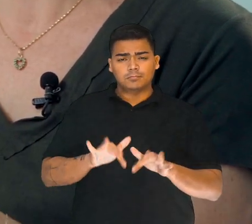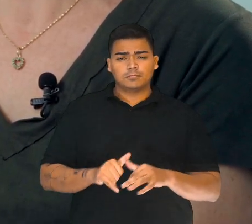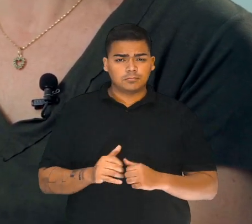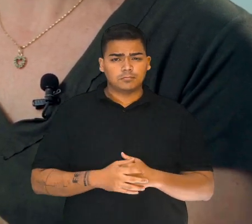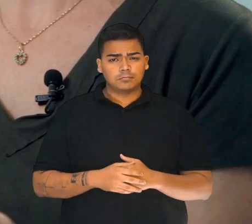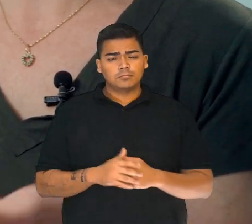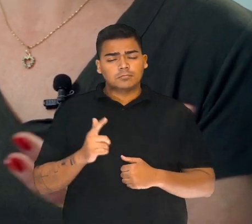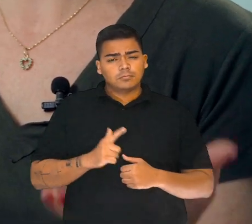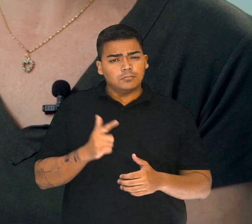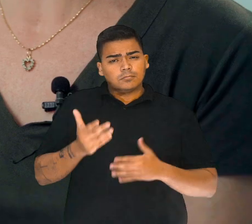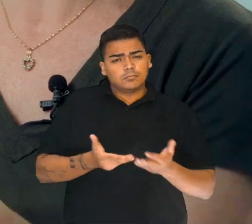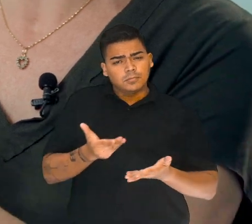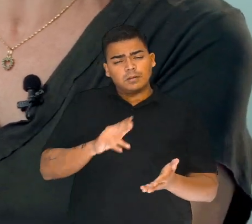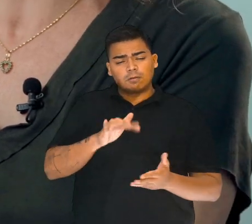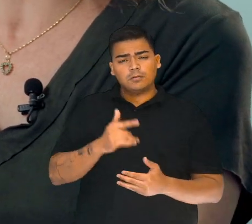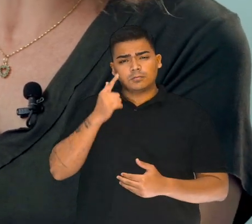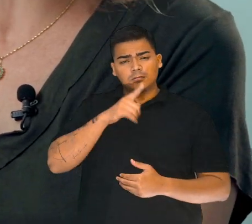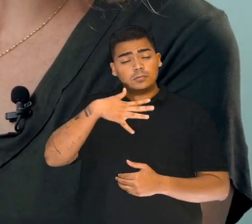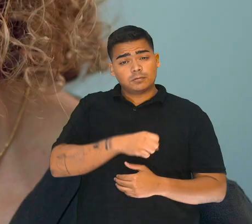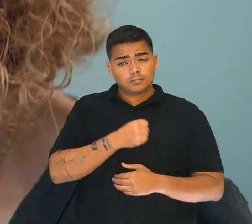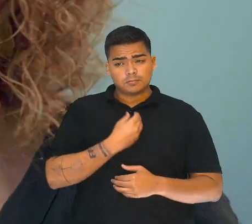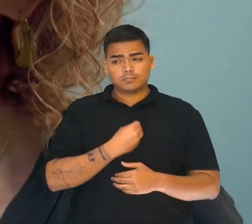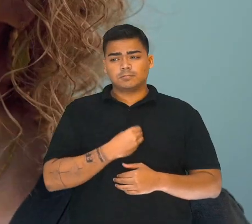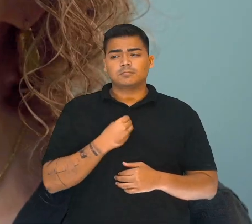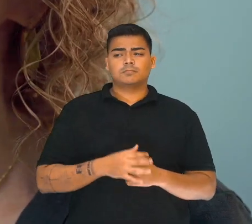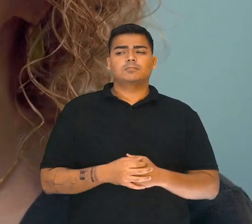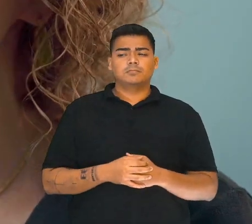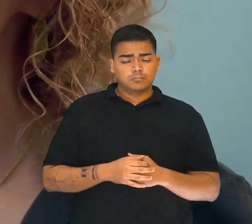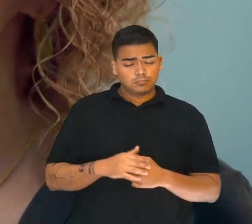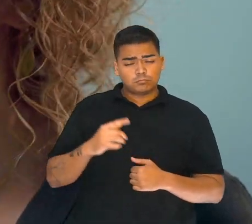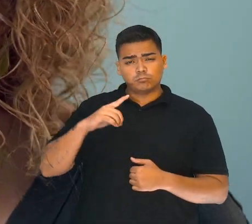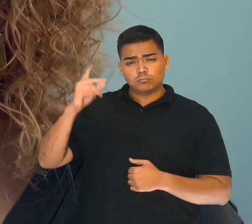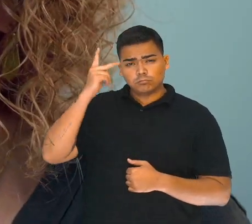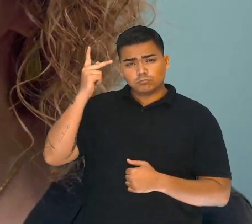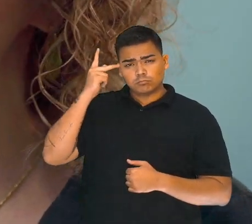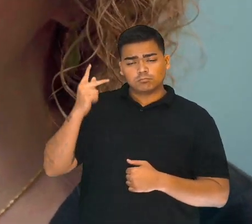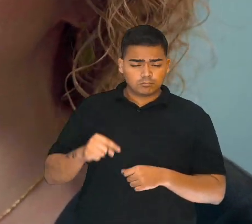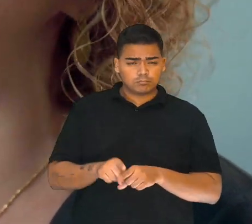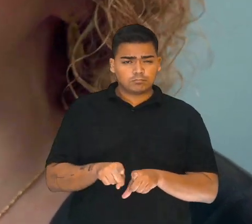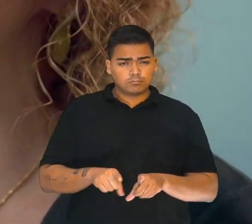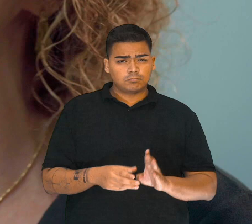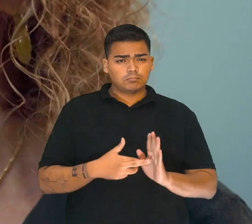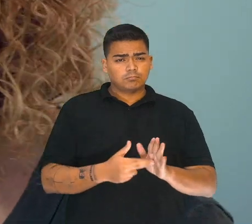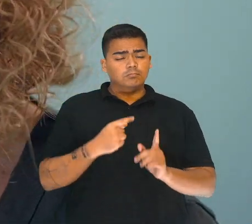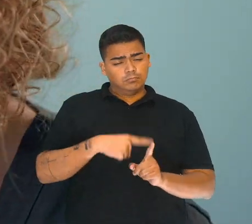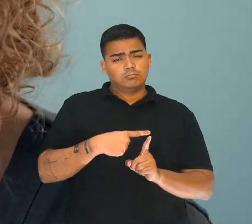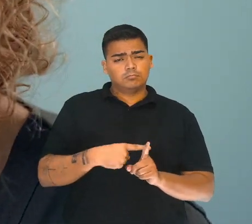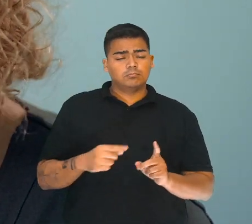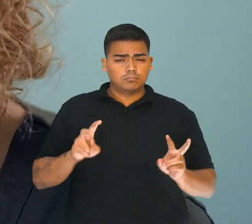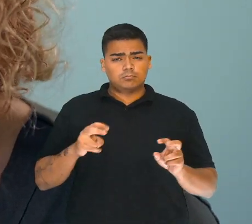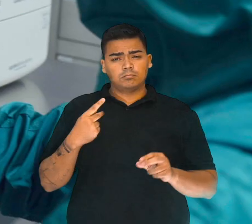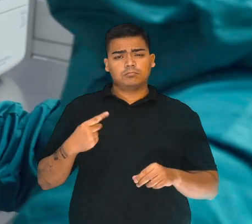no produto final, nessa terapia que vai acabar salvando vidas. Mas, sem dúvida nenhuma, estar em São Paulo representa também uma vantagem